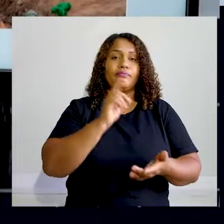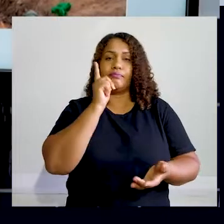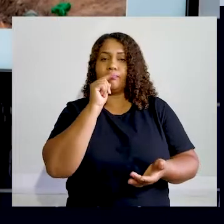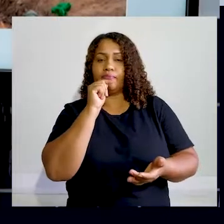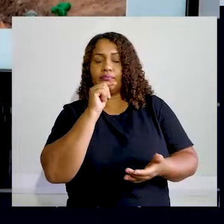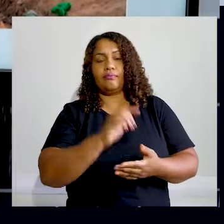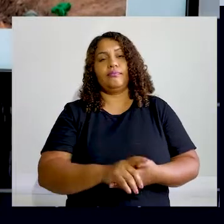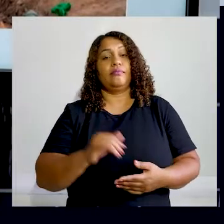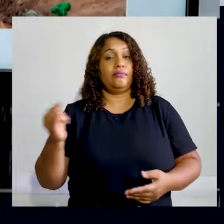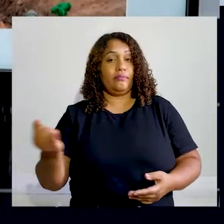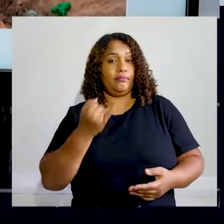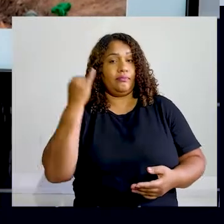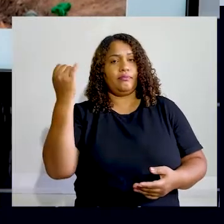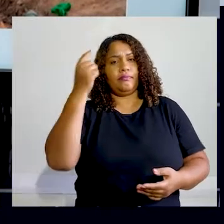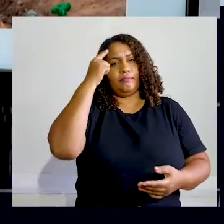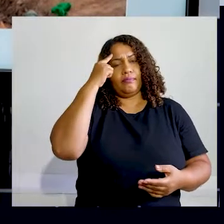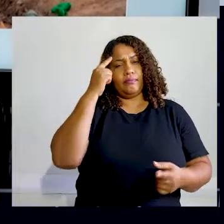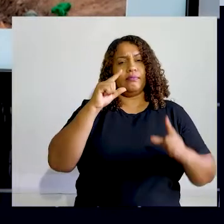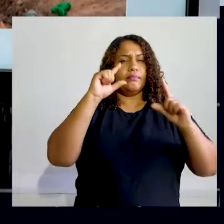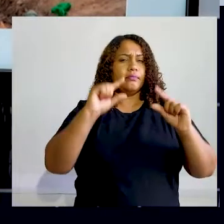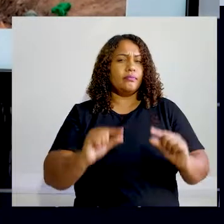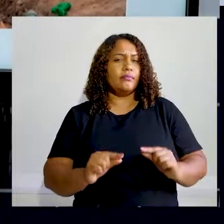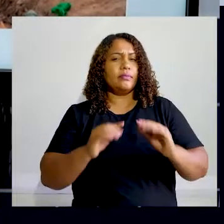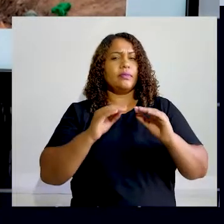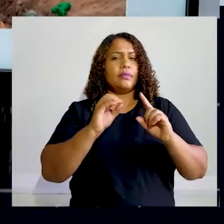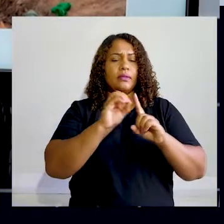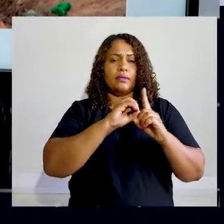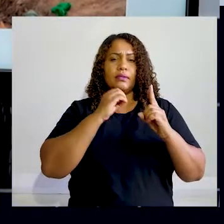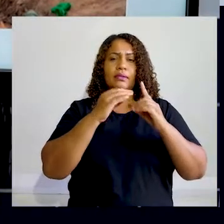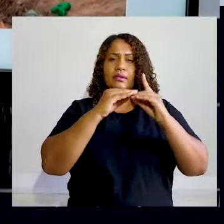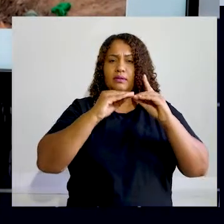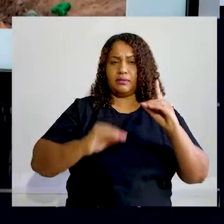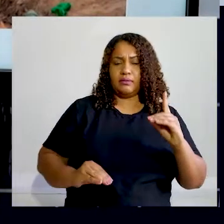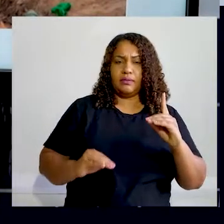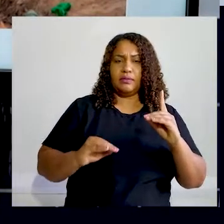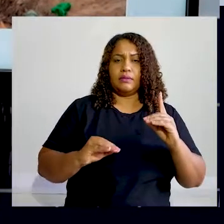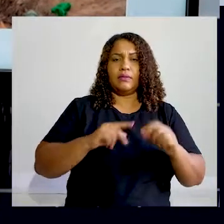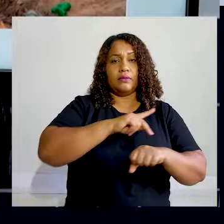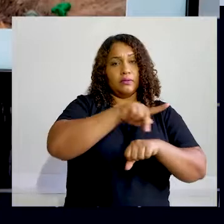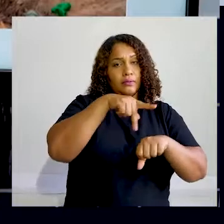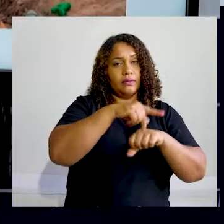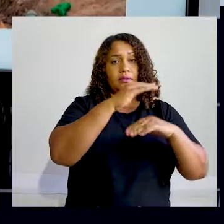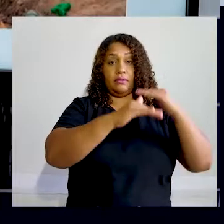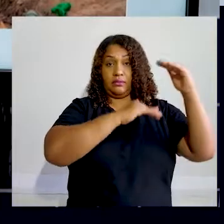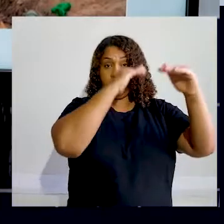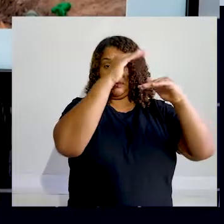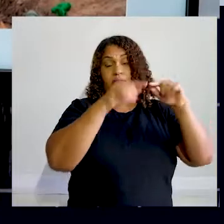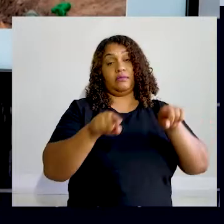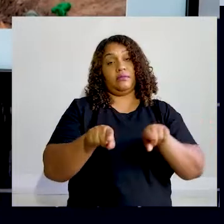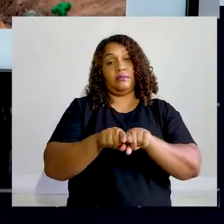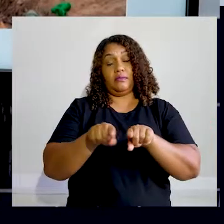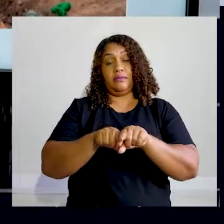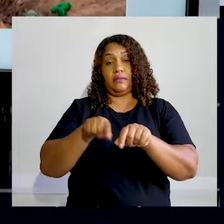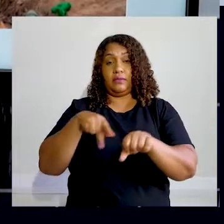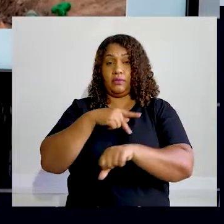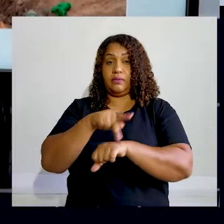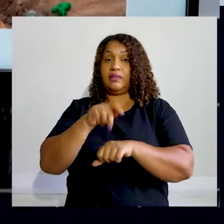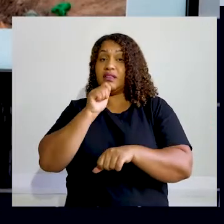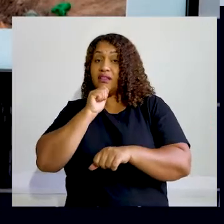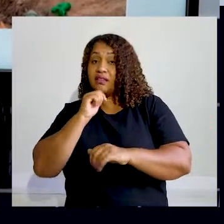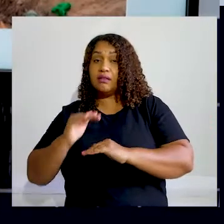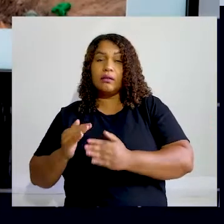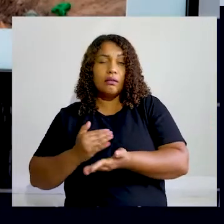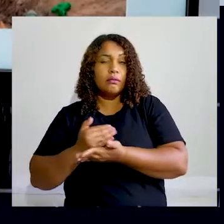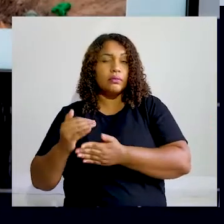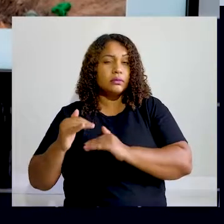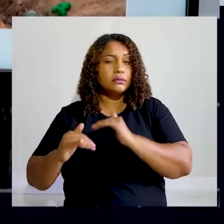pensarmos em reduzir as desigualdades encontradas entre os países desenvolvidos e os países em desenvolvimento.